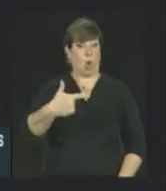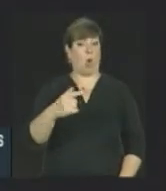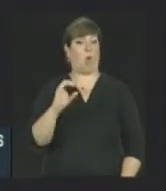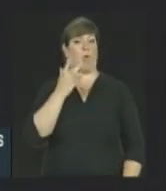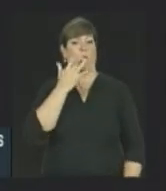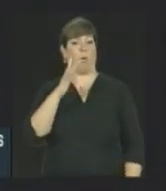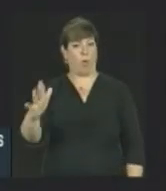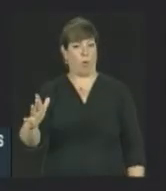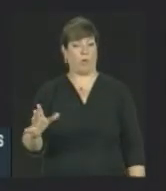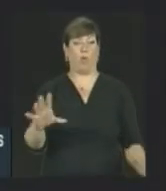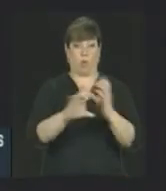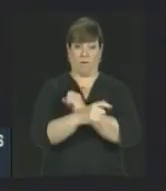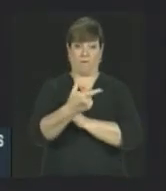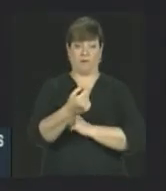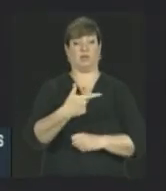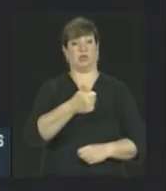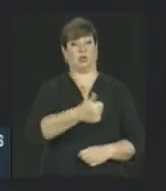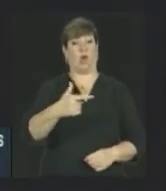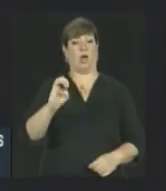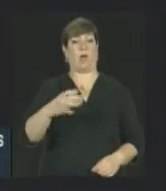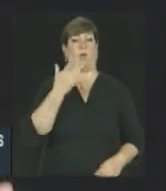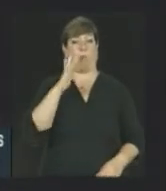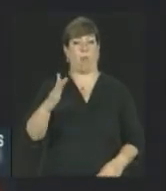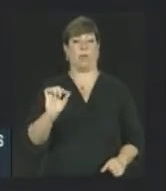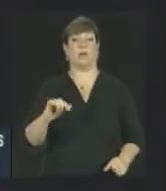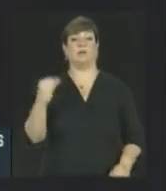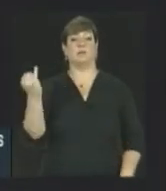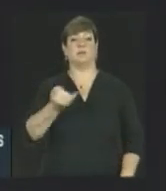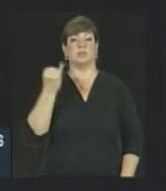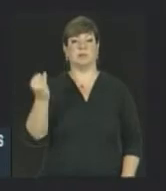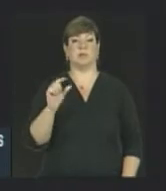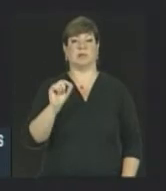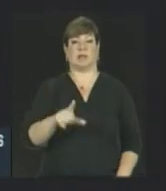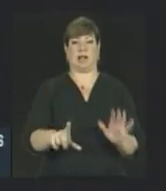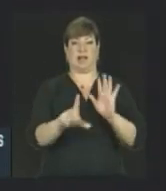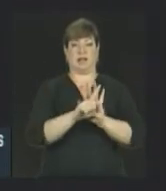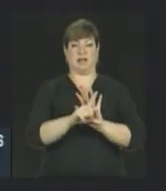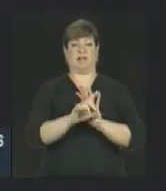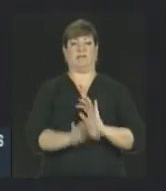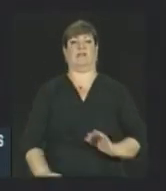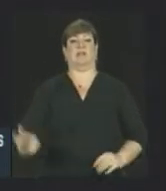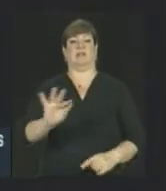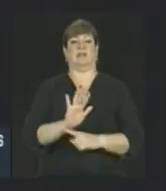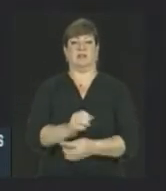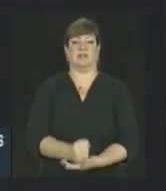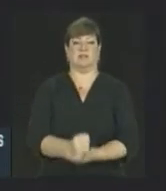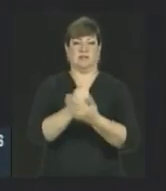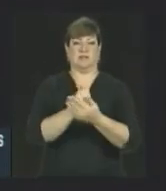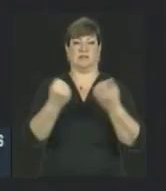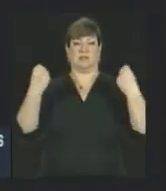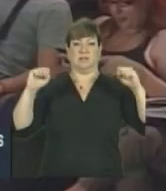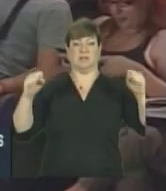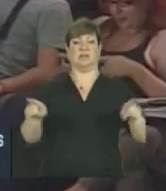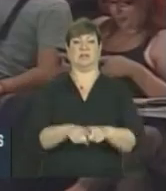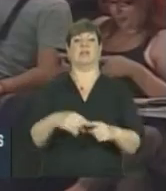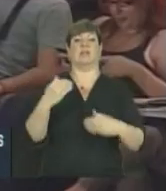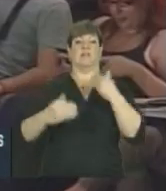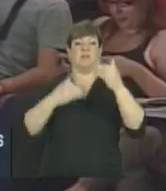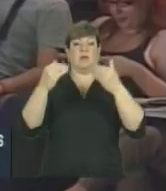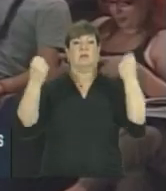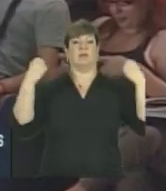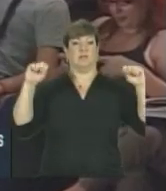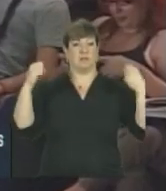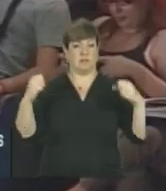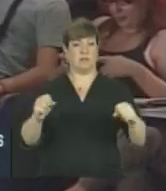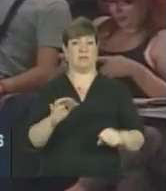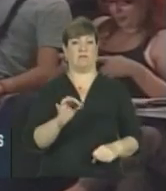Vale lembrar também que, através da importantíssima Lei Federal de Incentivo ao Esporte, desenvolvemos projetos de